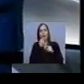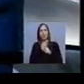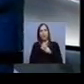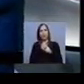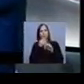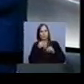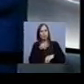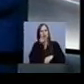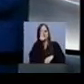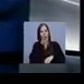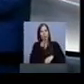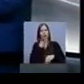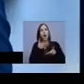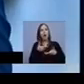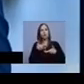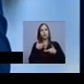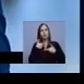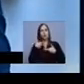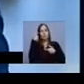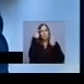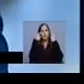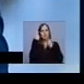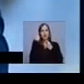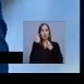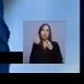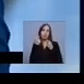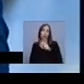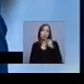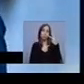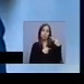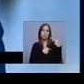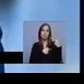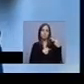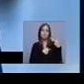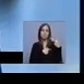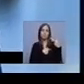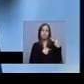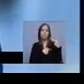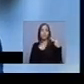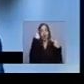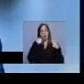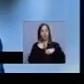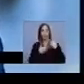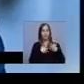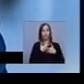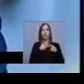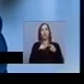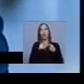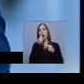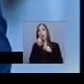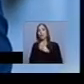a função cognitiva entanto que praticamente só duas coisas que é sermos fisicamente ativos e temos uma movimentação de